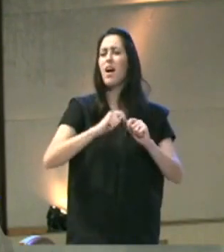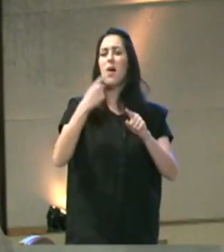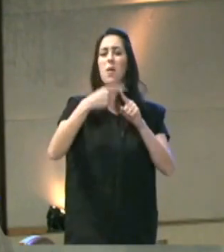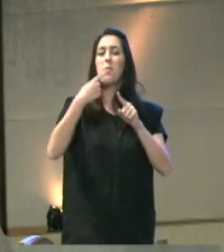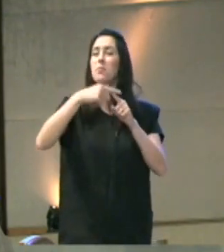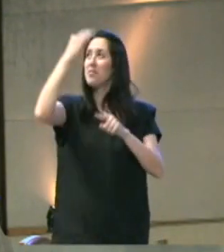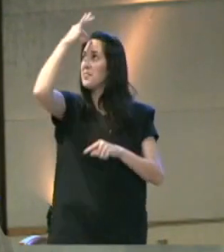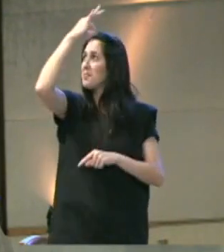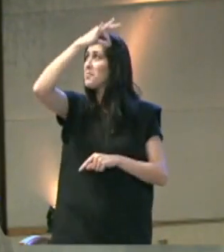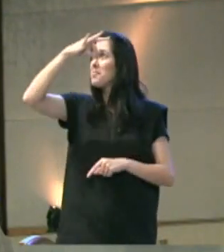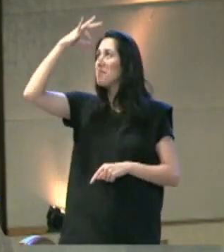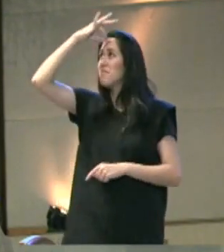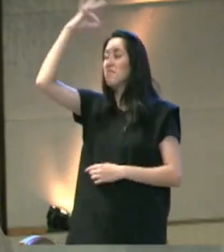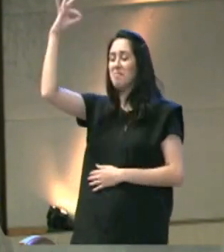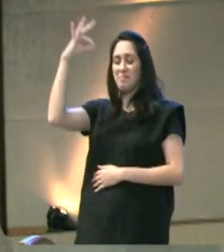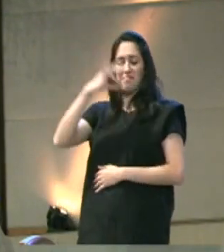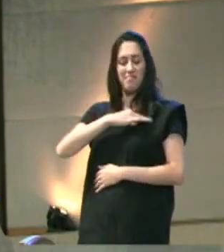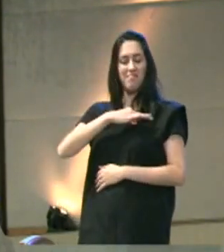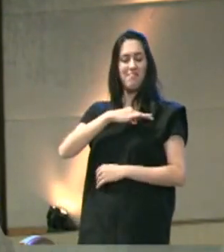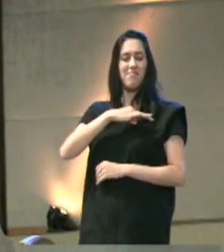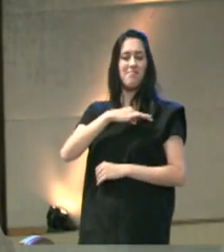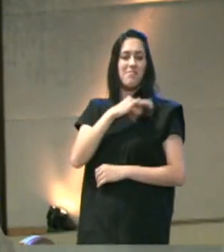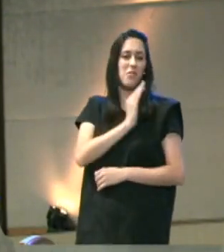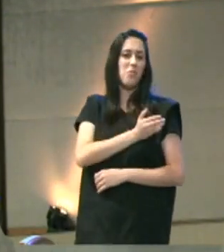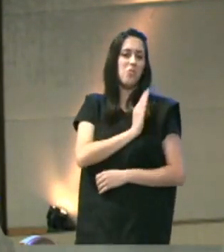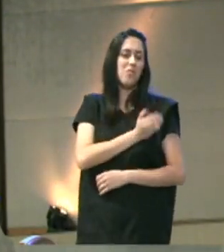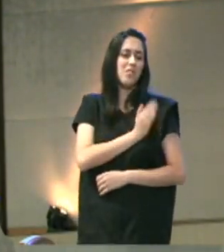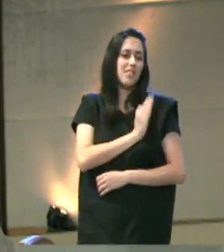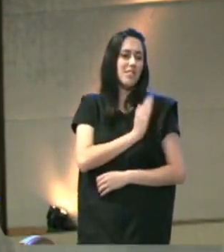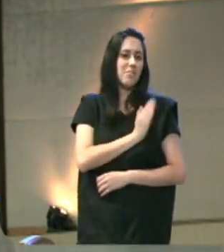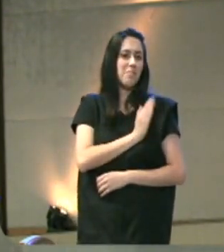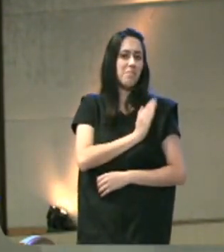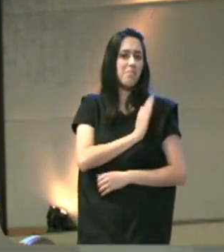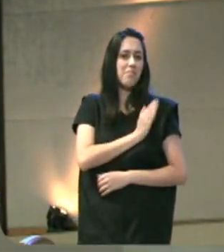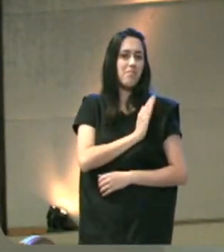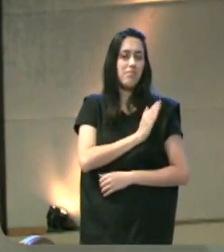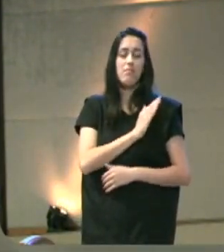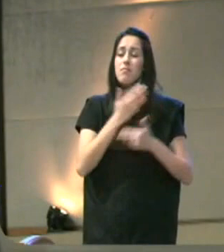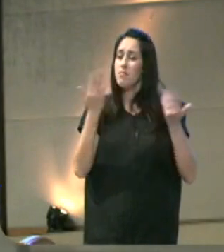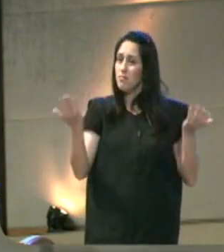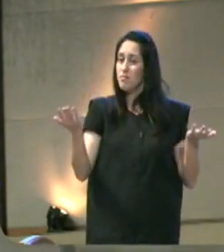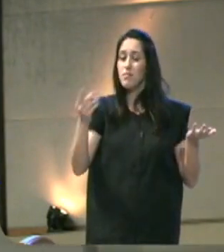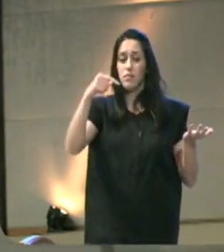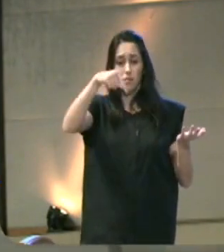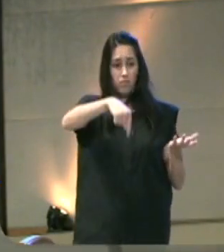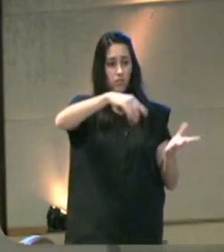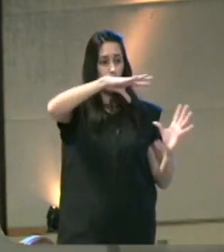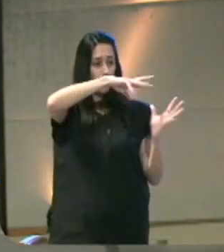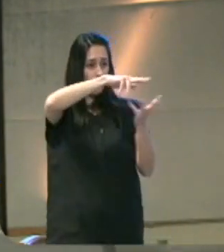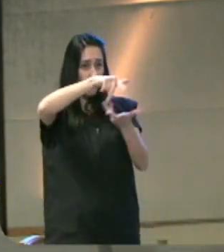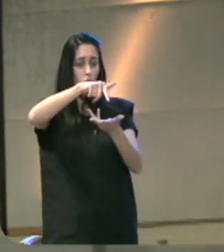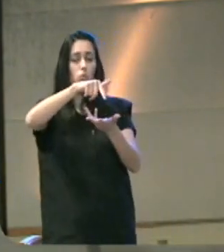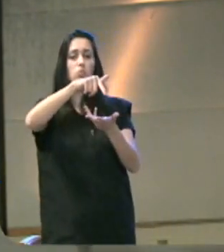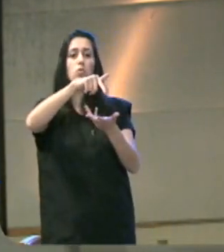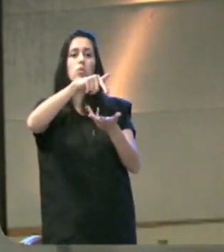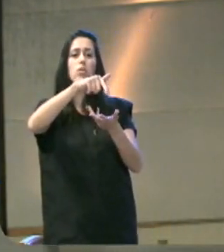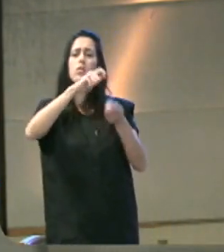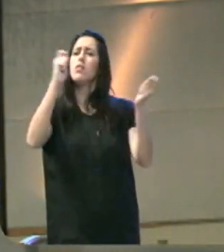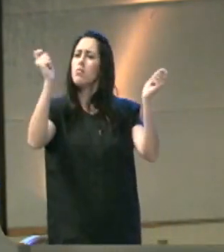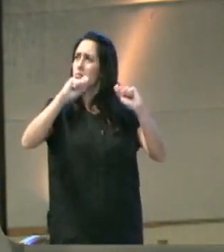visitação do Espírito. E é por isso que ele diz que essas armas são poderosas em Deus para